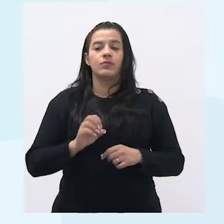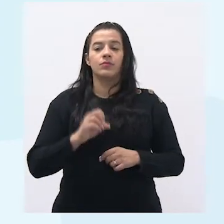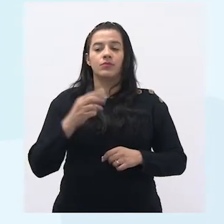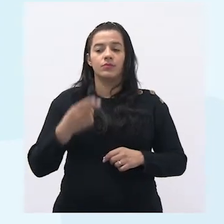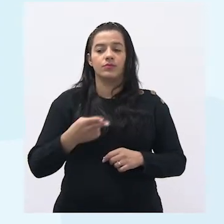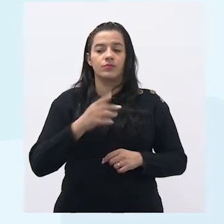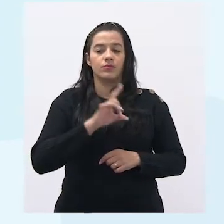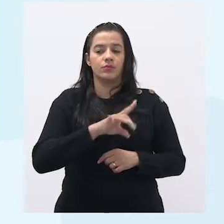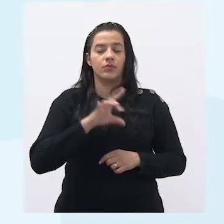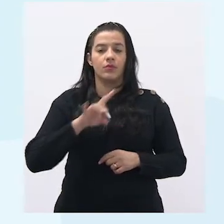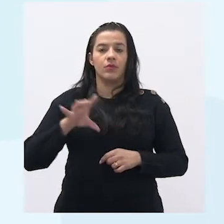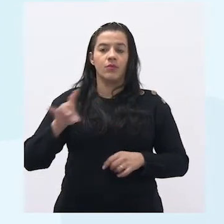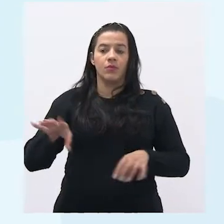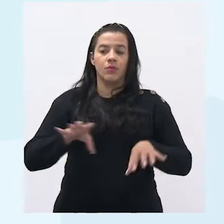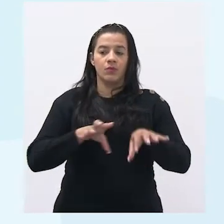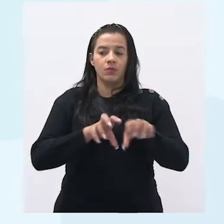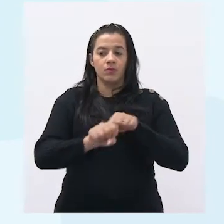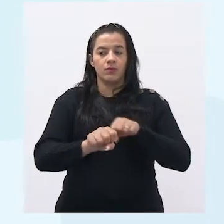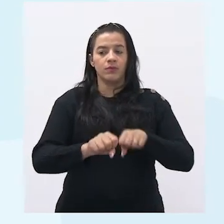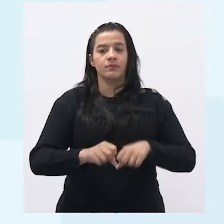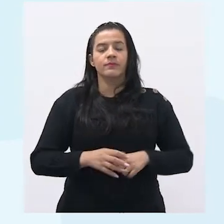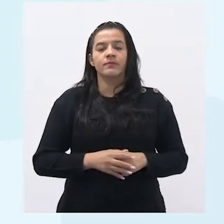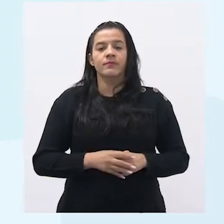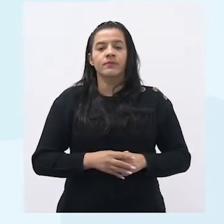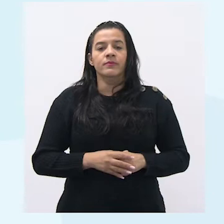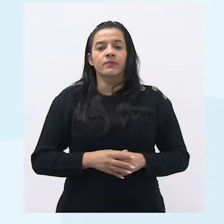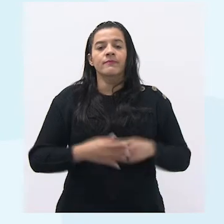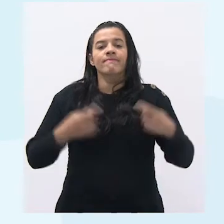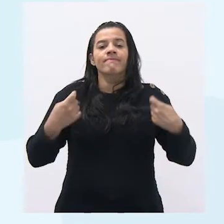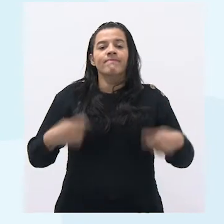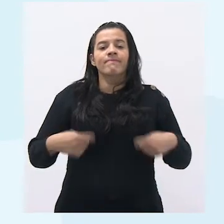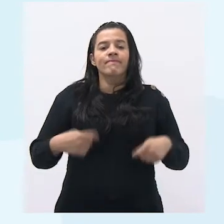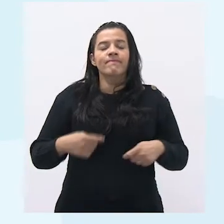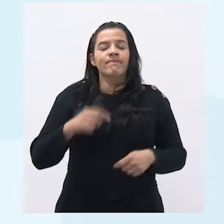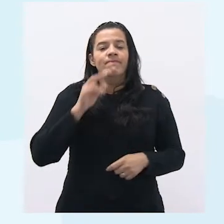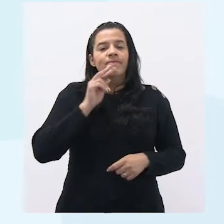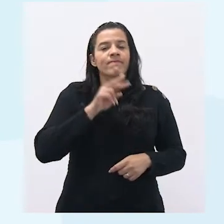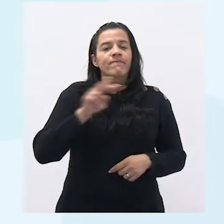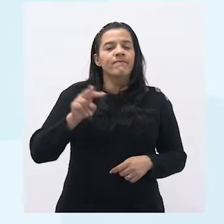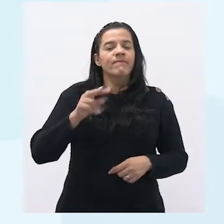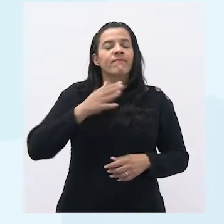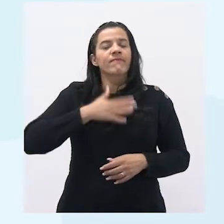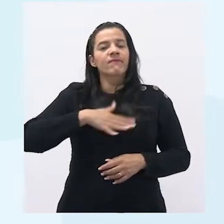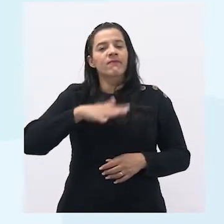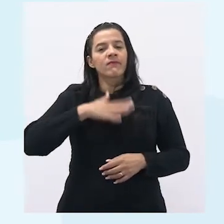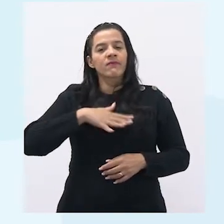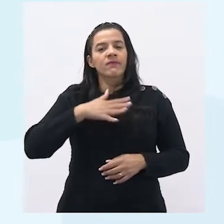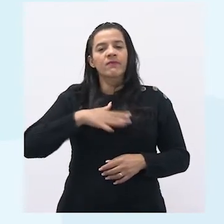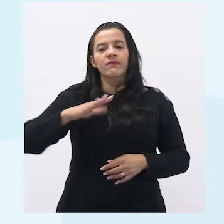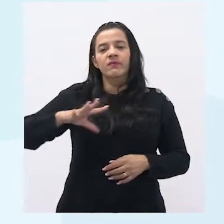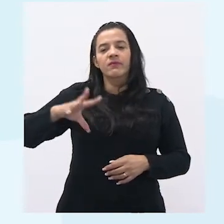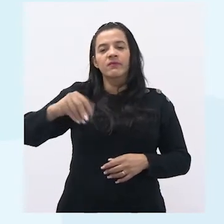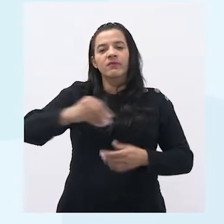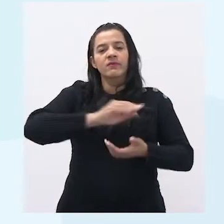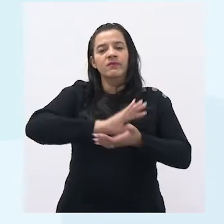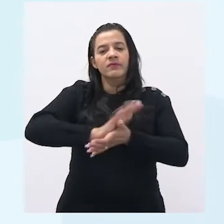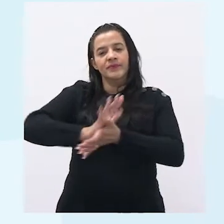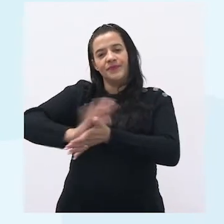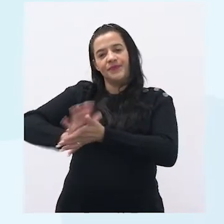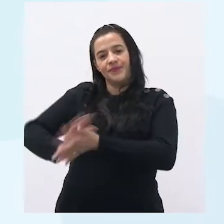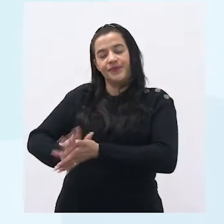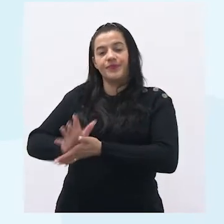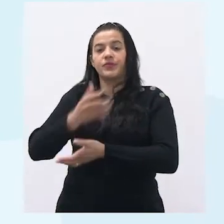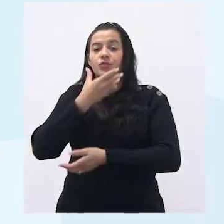cadeiras de graduação universitária. Nós temos que olhar com muita cautela todos os preconceitos, incluindo seja o